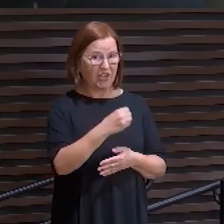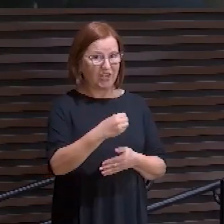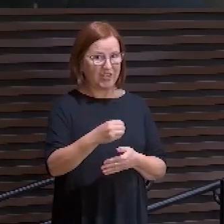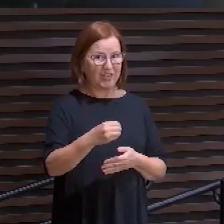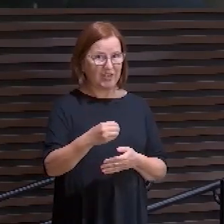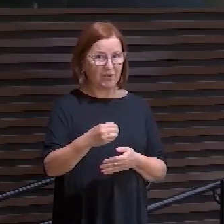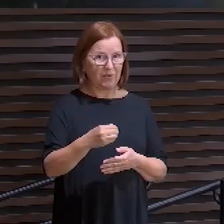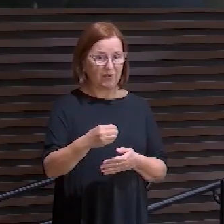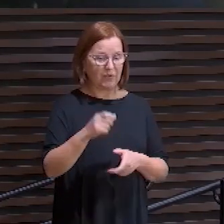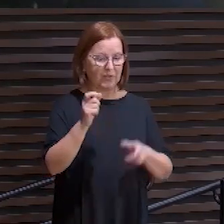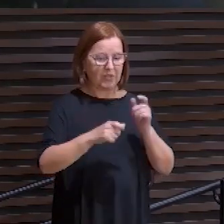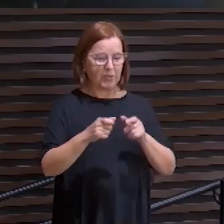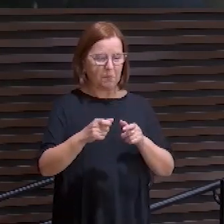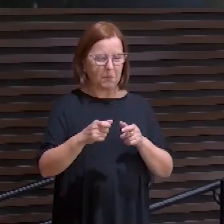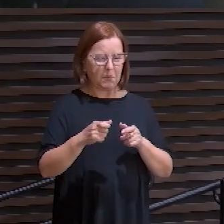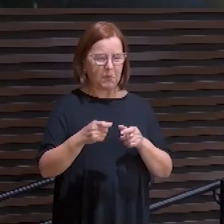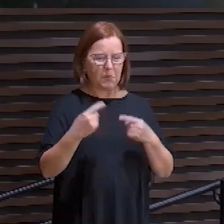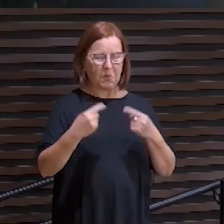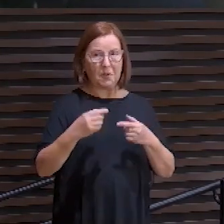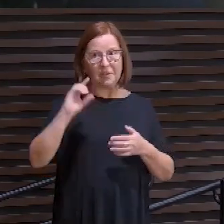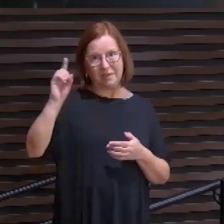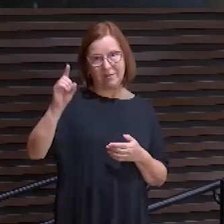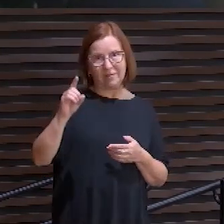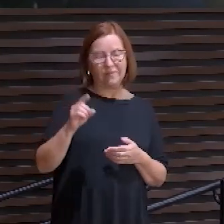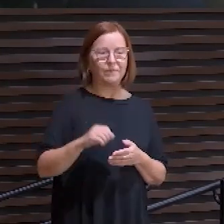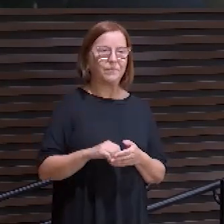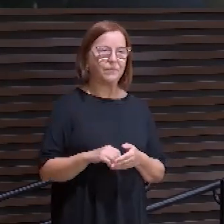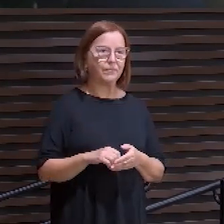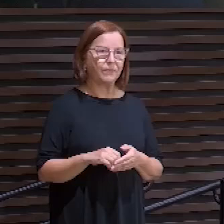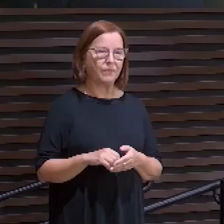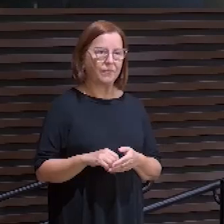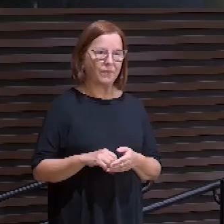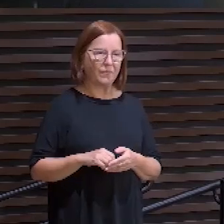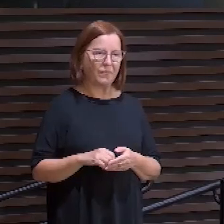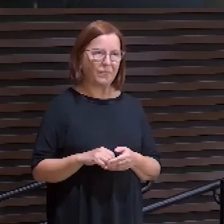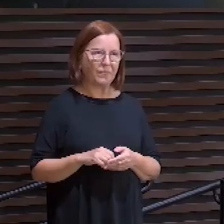vão até mais adiante. E